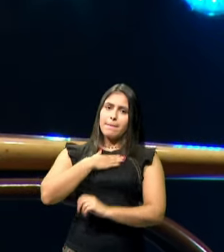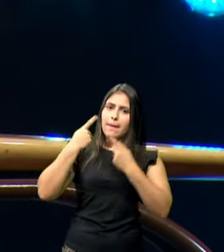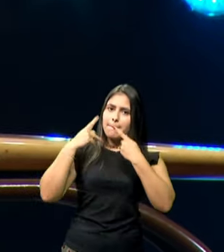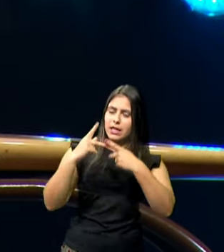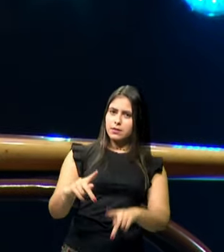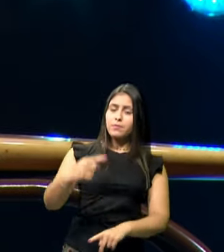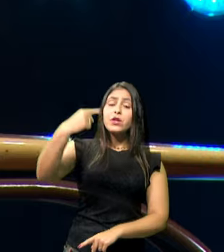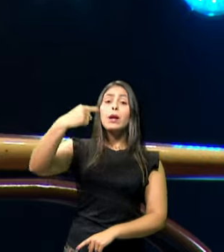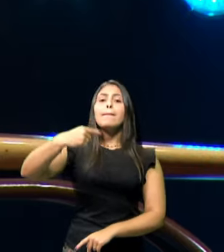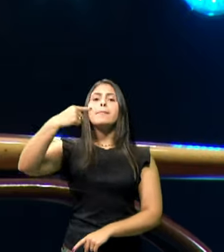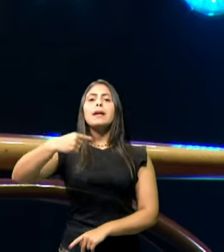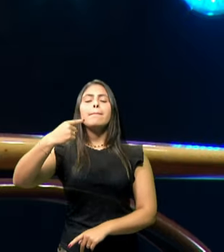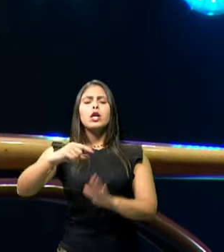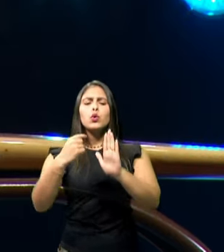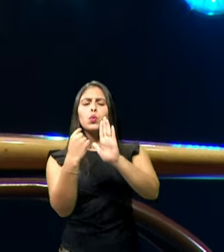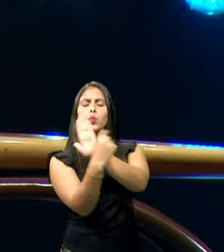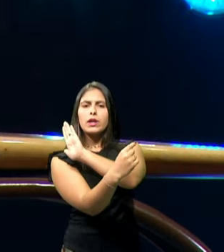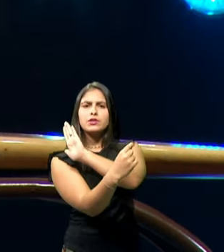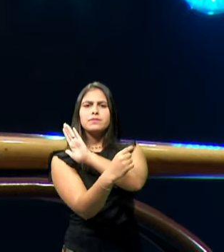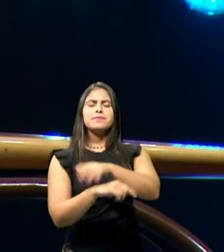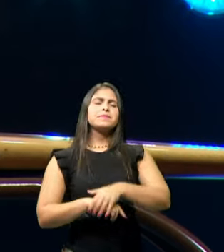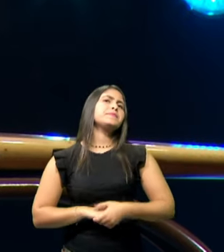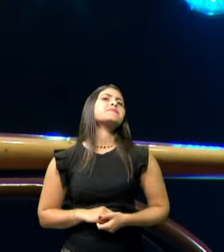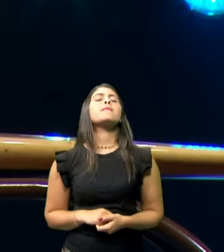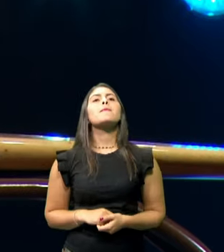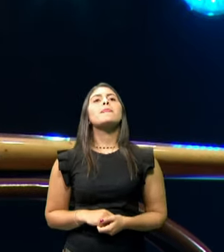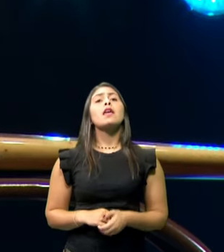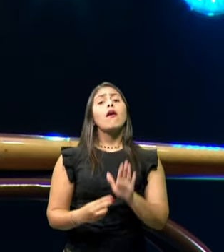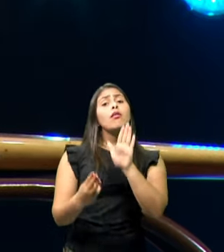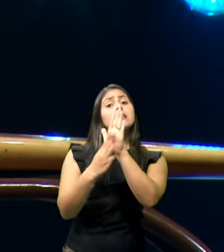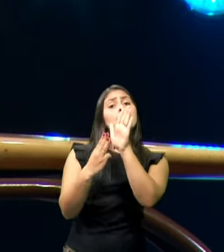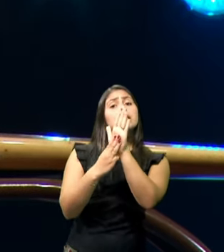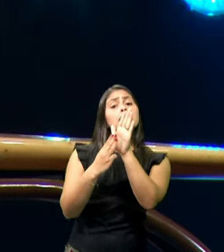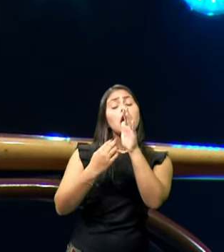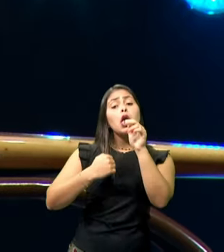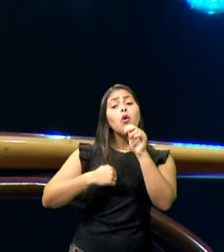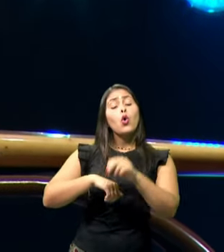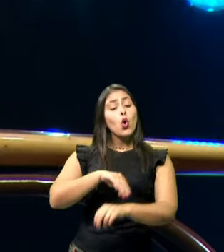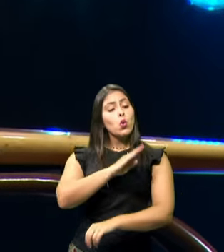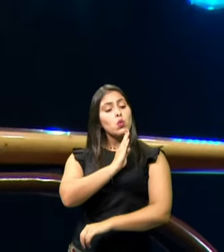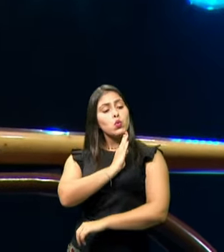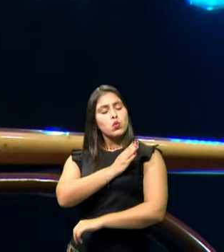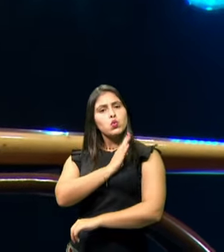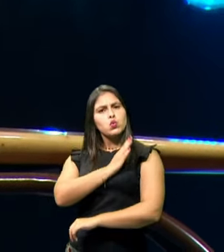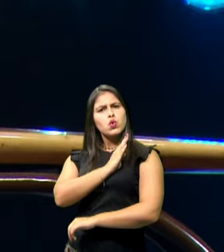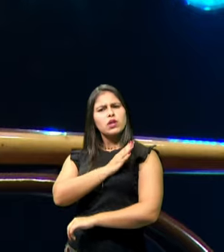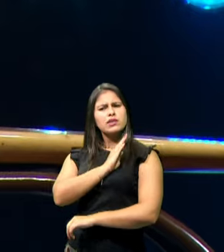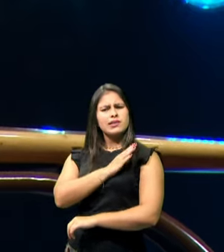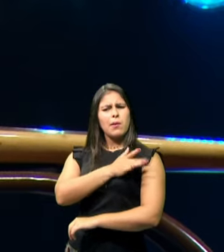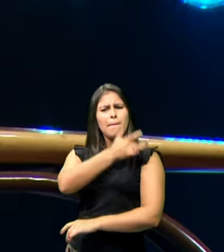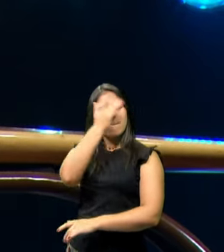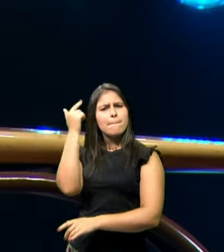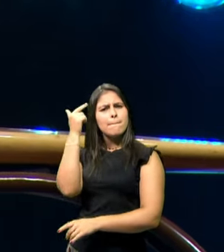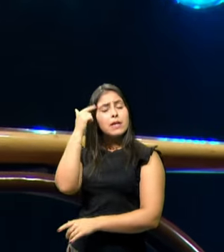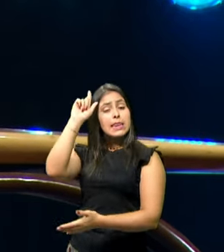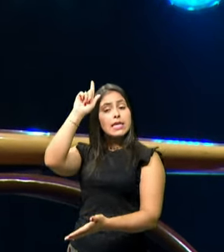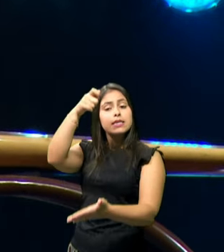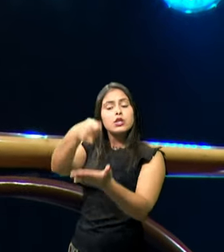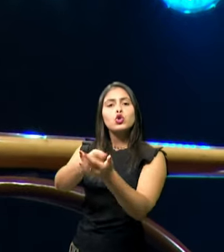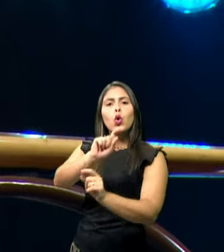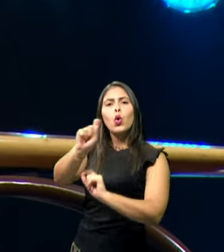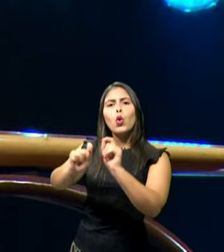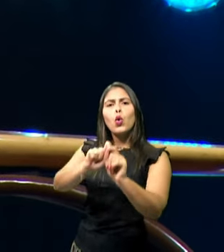parte desse versículo. E Daniel assentou no seu coração não se contaminar com a